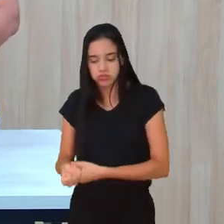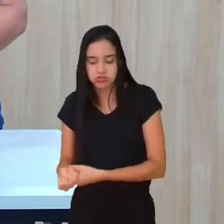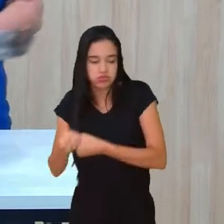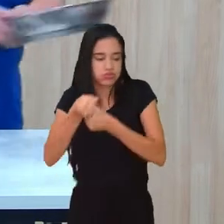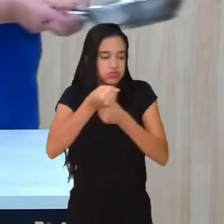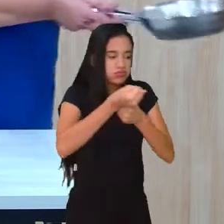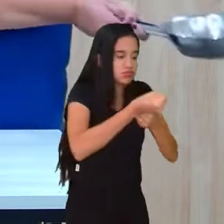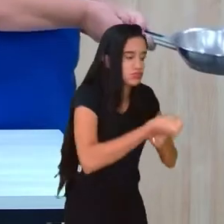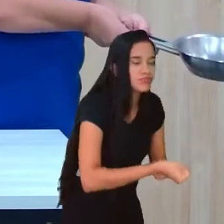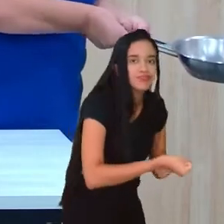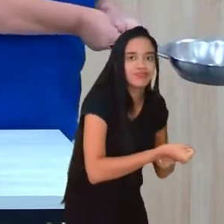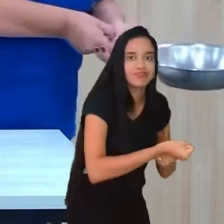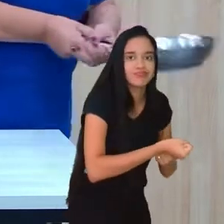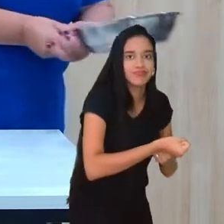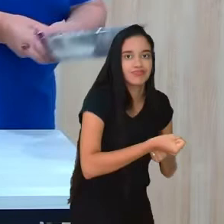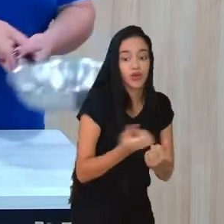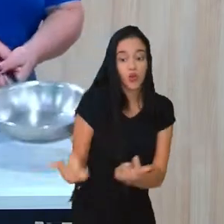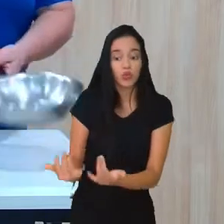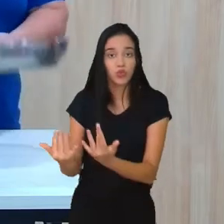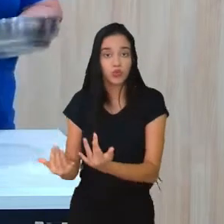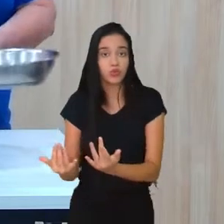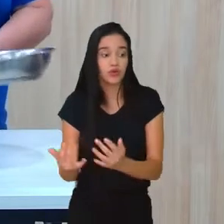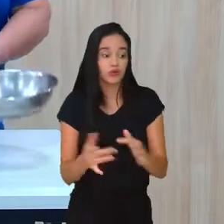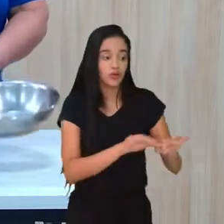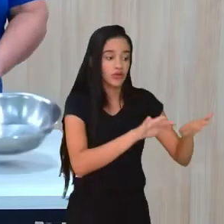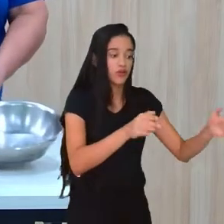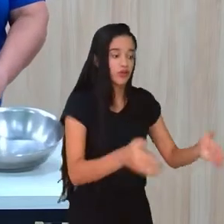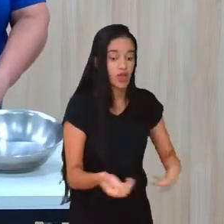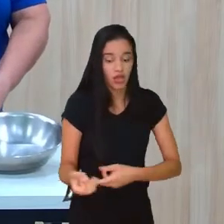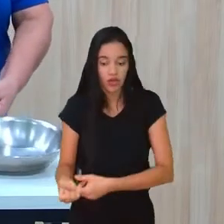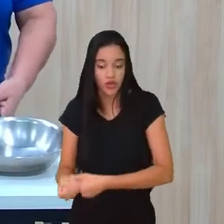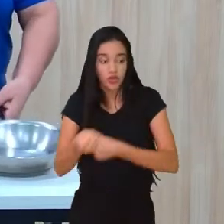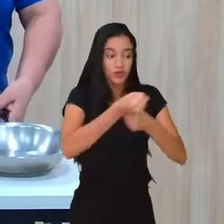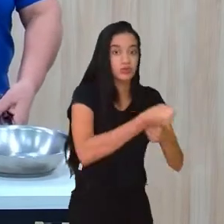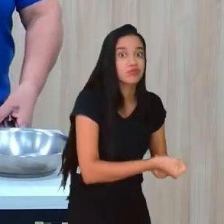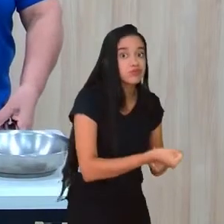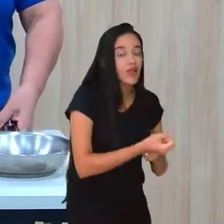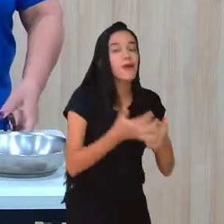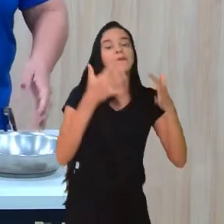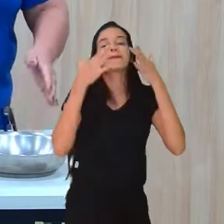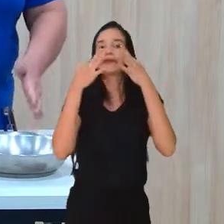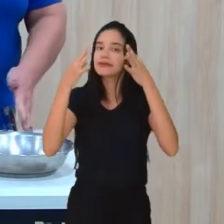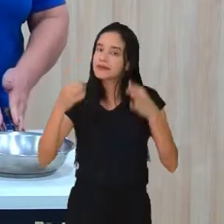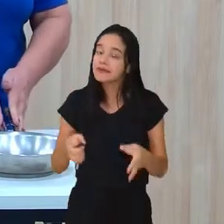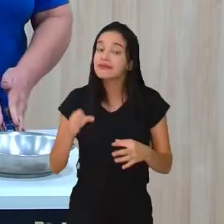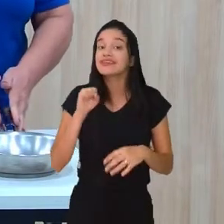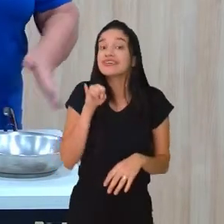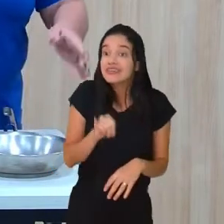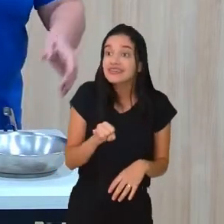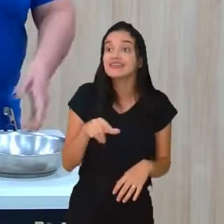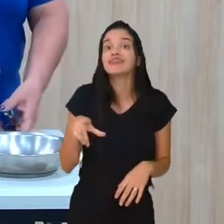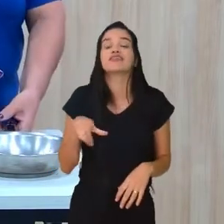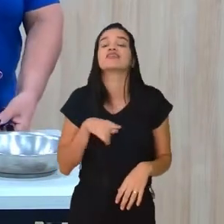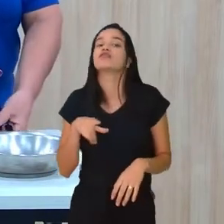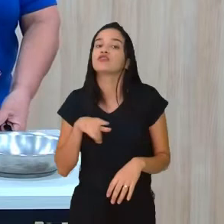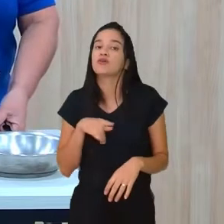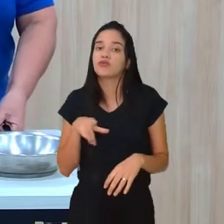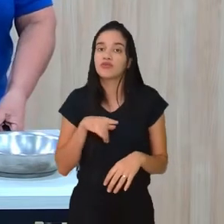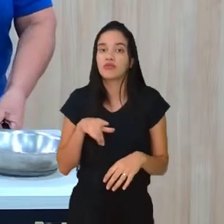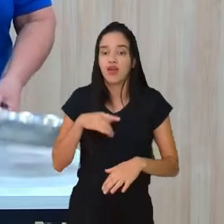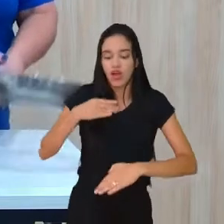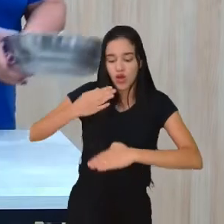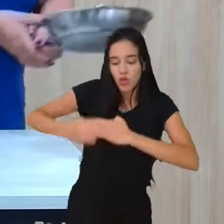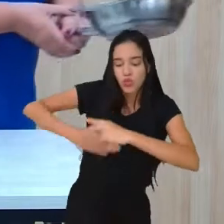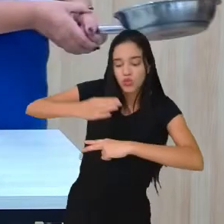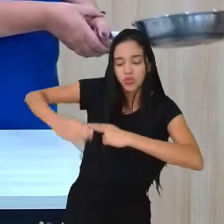do fogão para a mesa. Então, aí é que acontece muitos acidentes. Prestar atenção. Se tiver só essa, enrola aí no